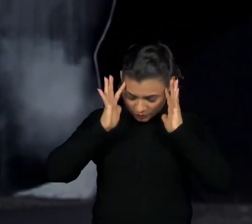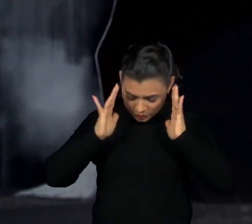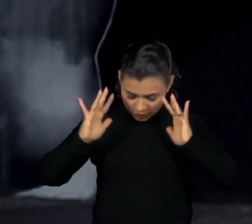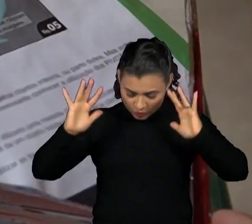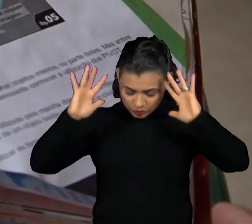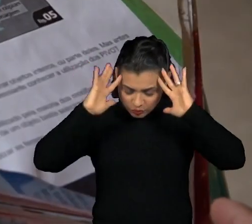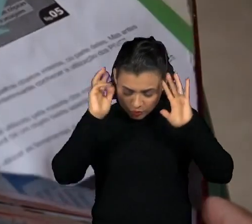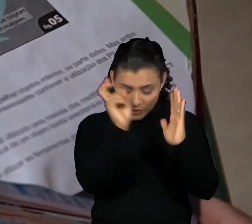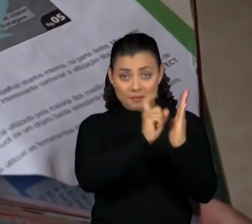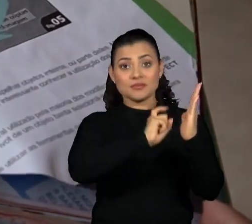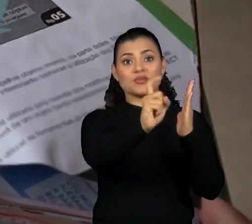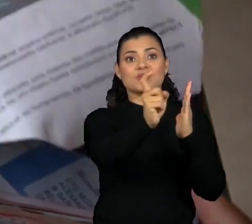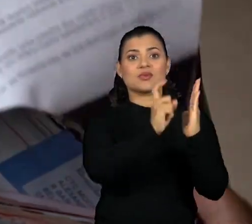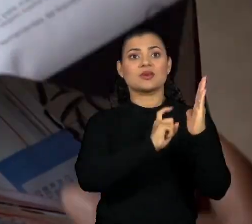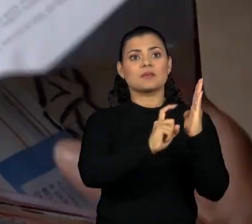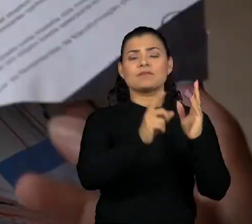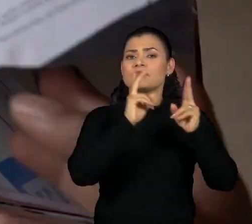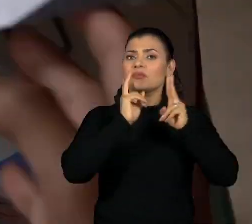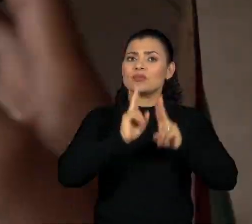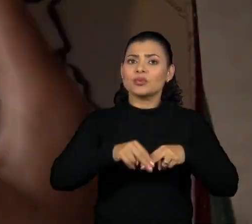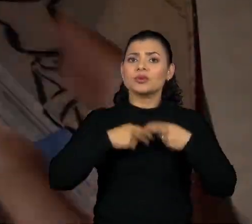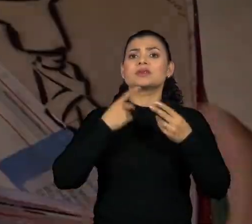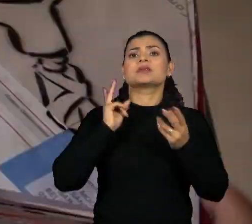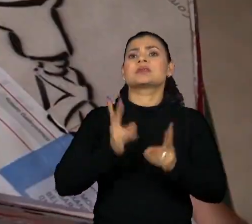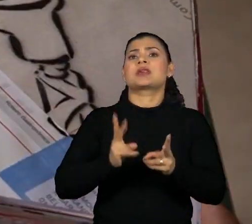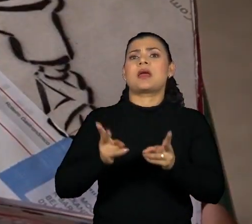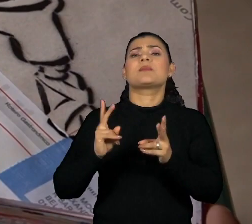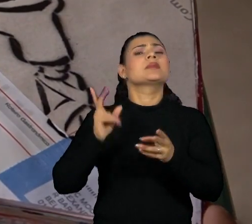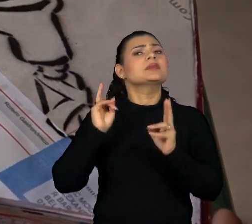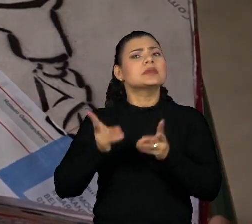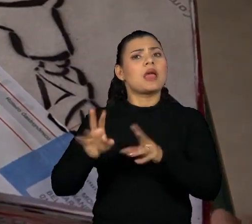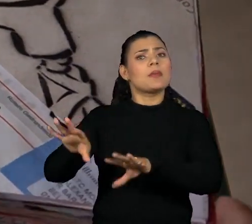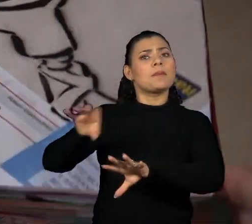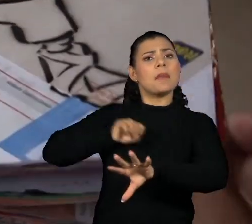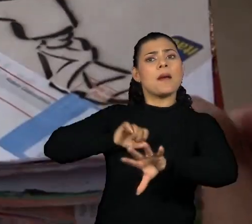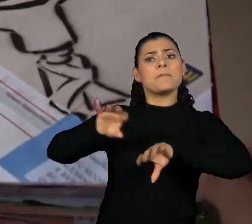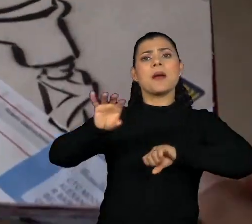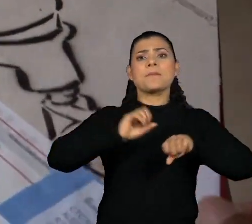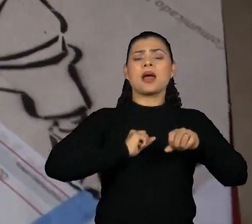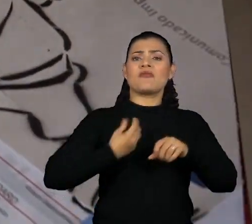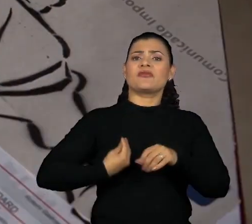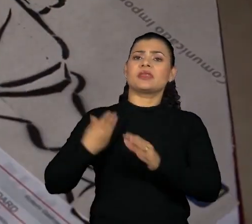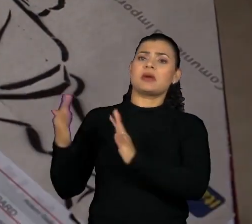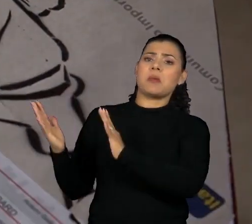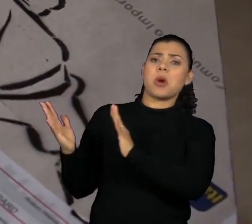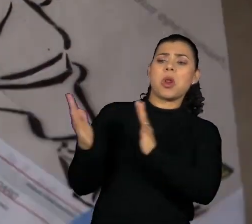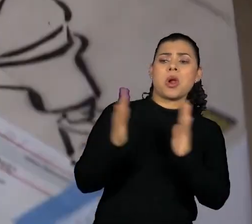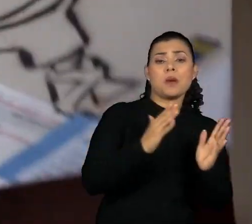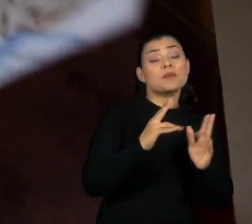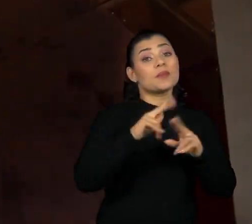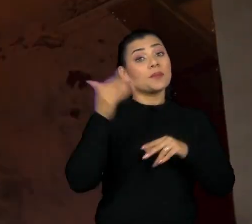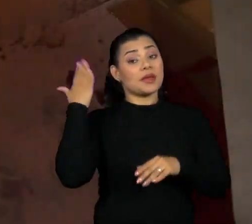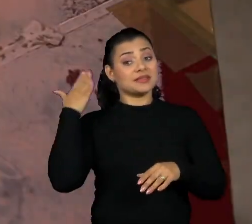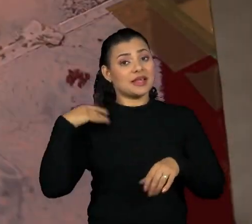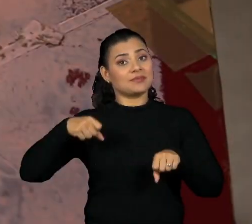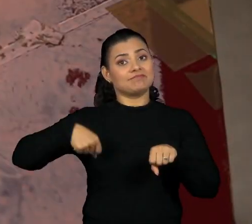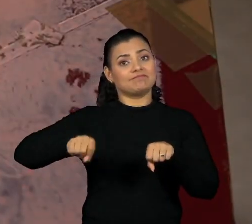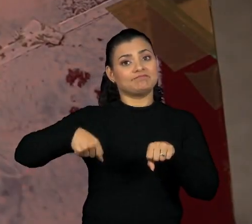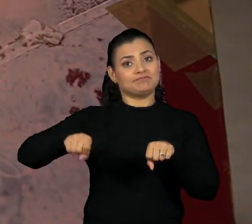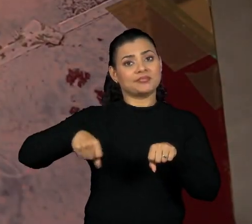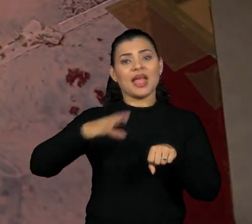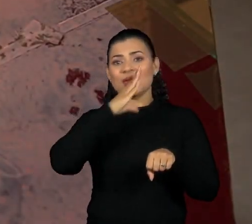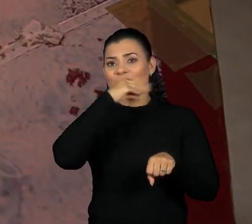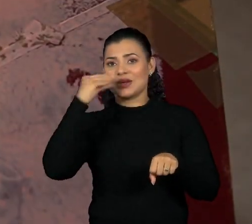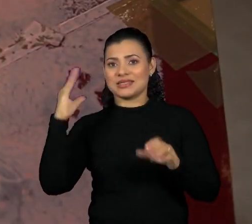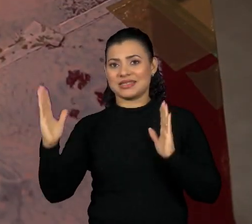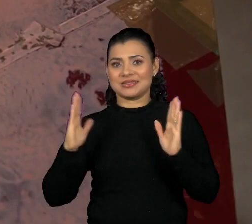desenho, numa ideia, numa pintura. Então eu registro muitas fases ou muitos processos do meu cotidiano. Quando eu era office boy, né, na minha